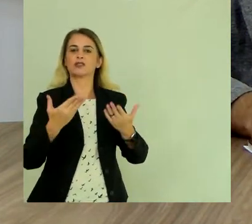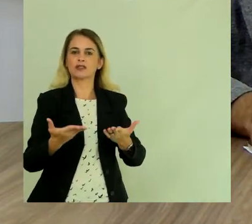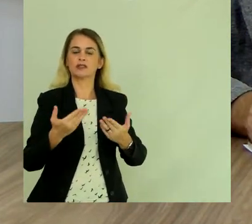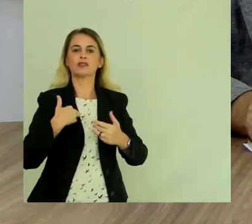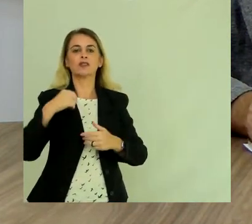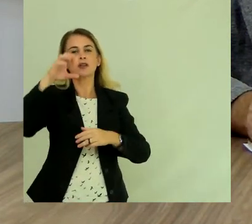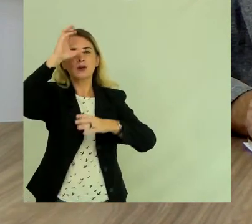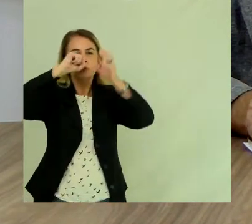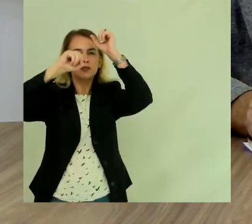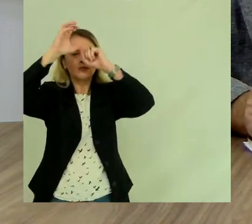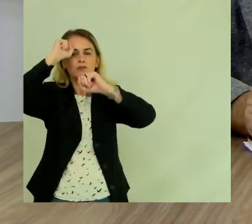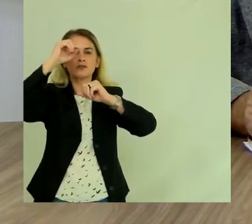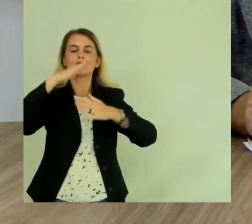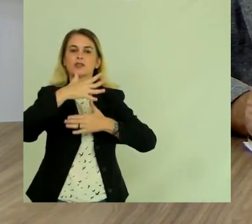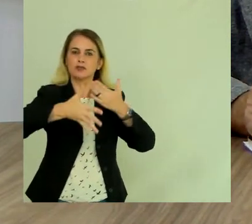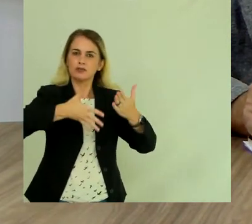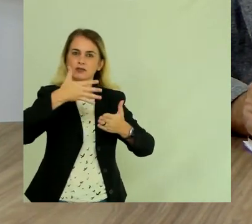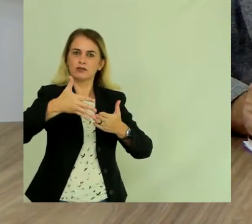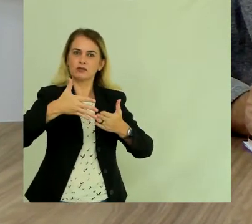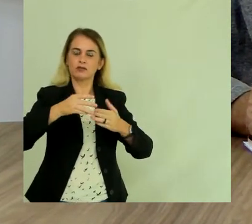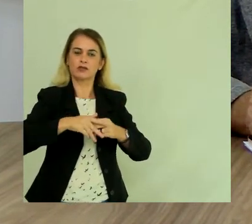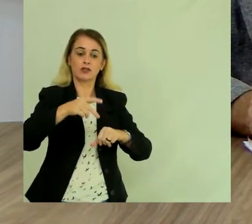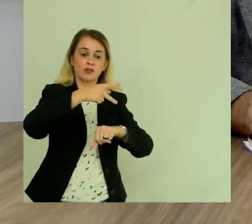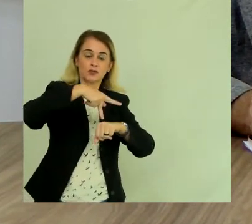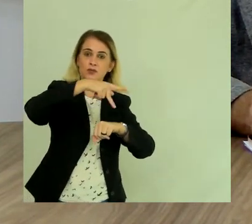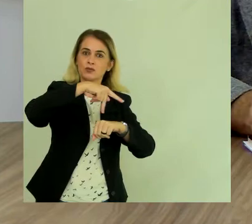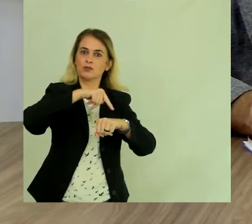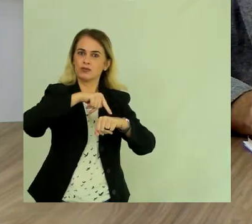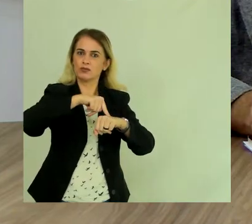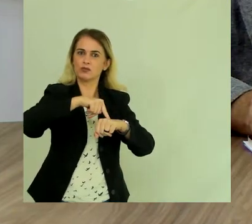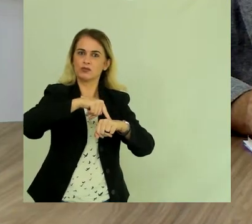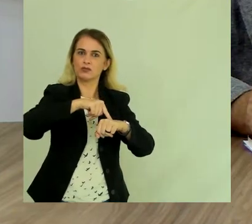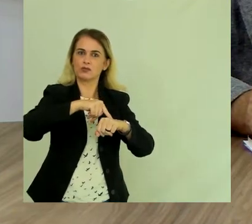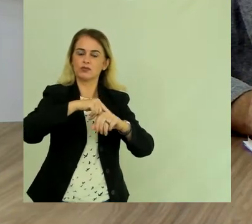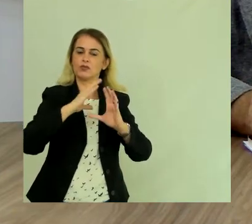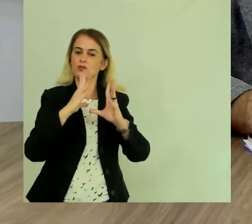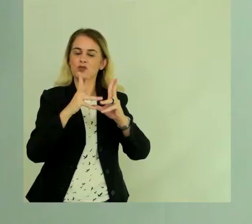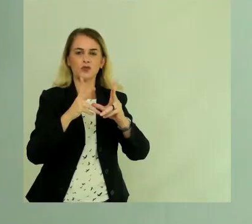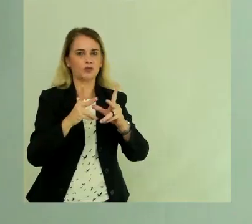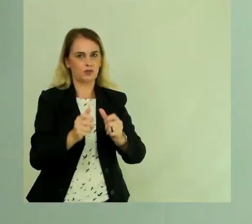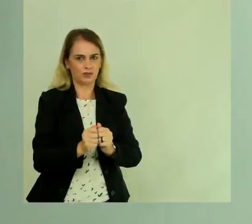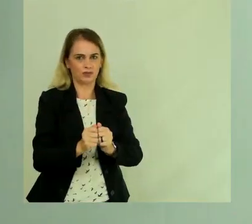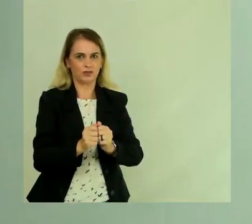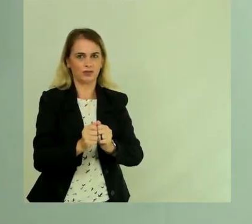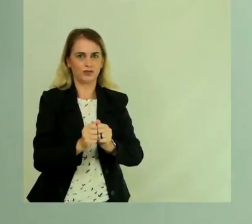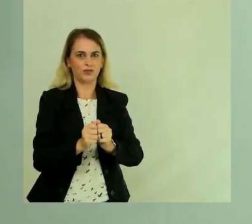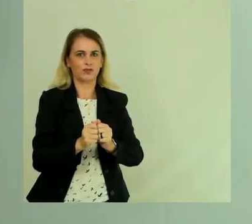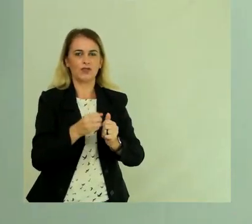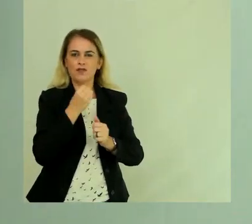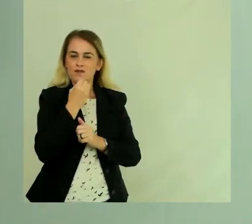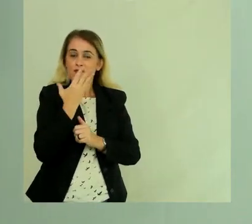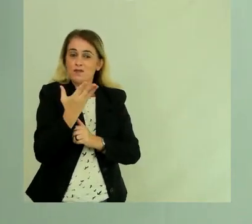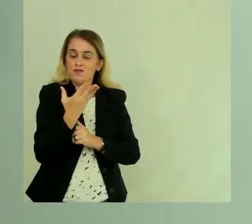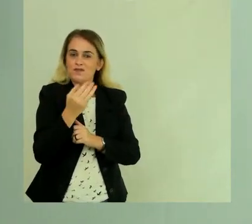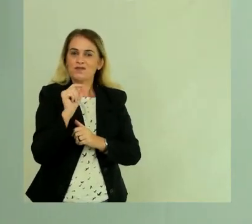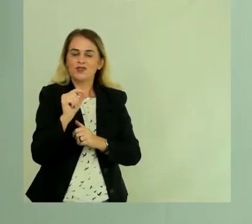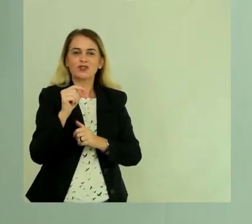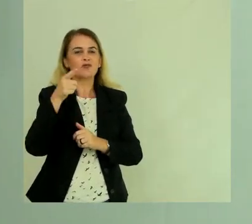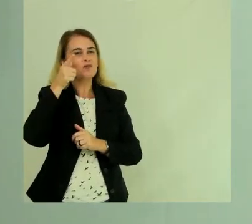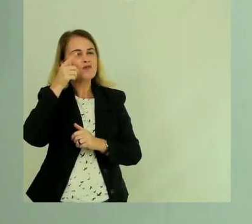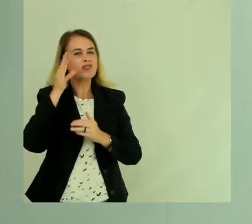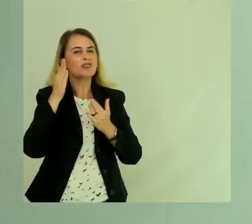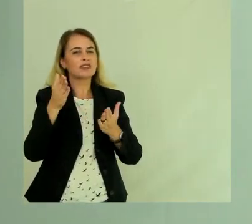eu aprendi a Libras de um país por completo. E foi muito interessante, porque além da gente